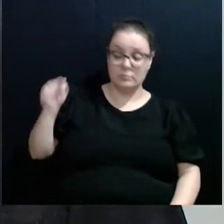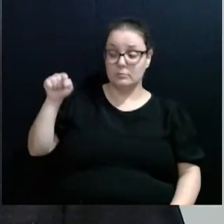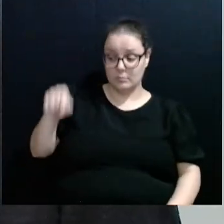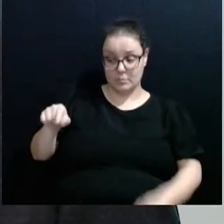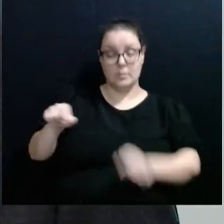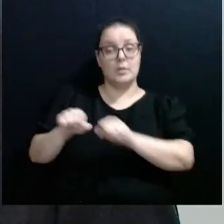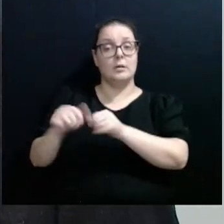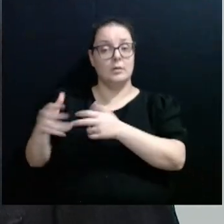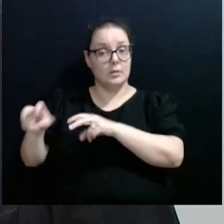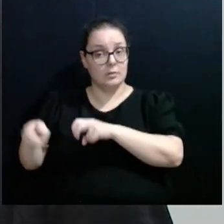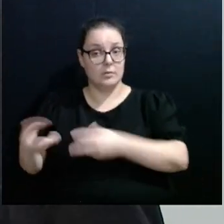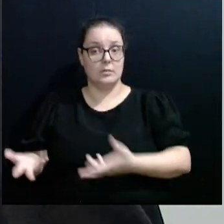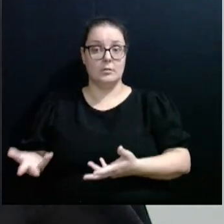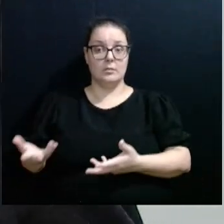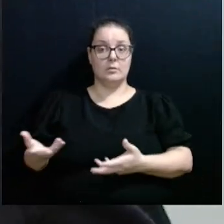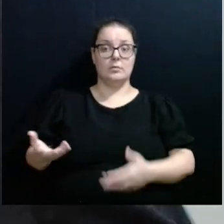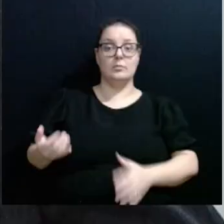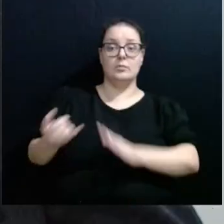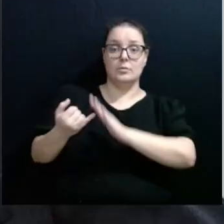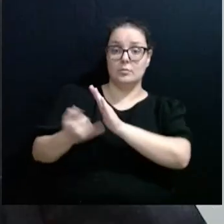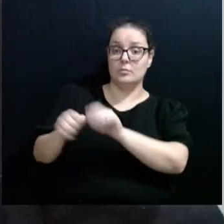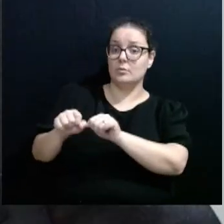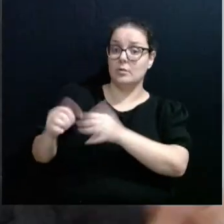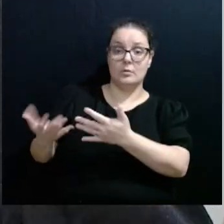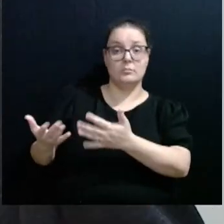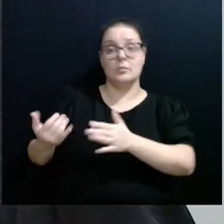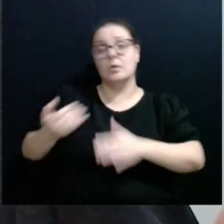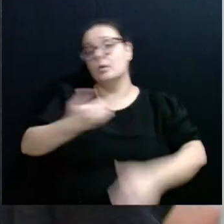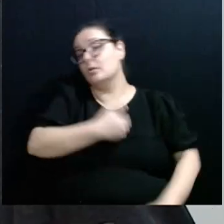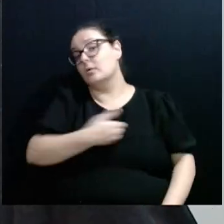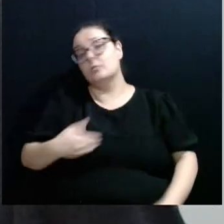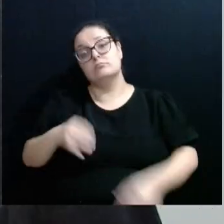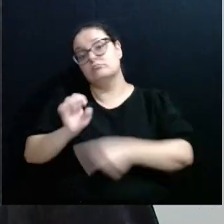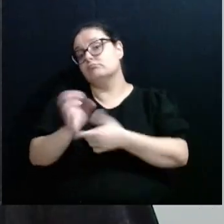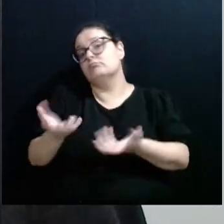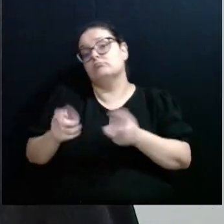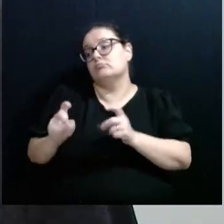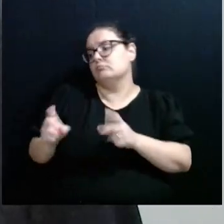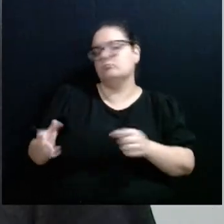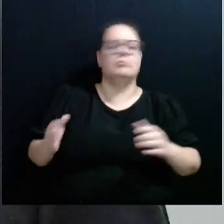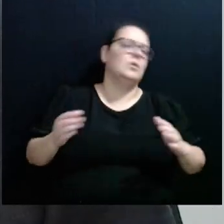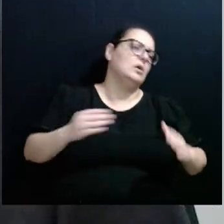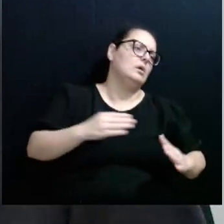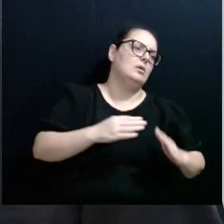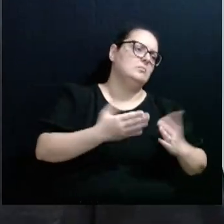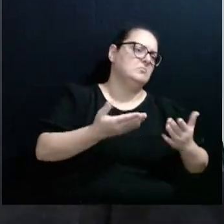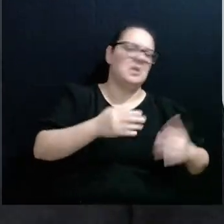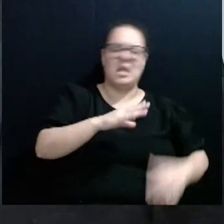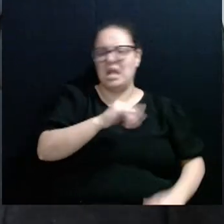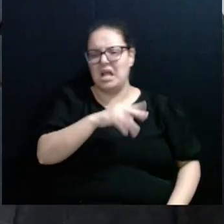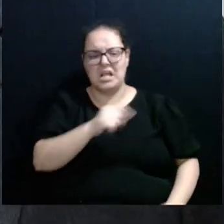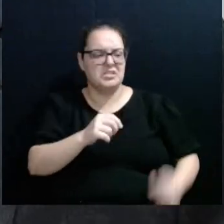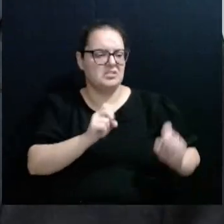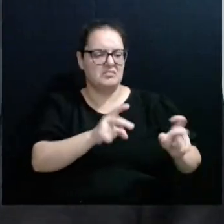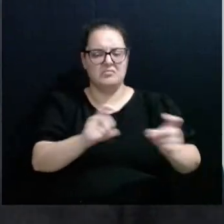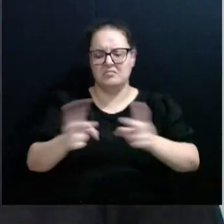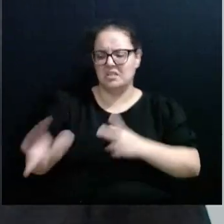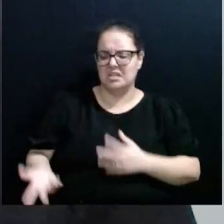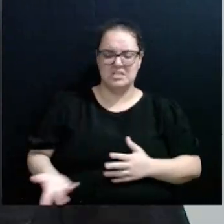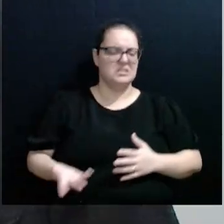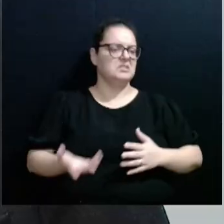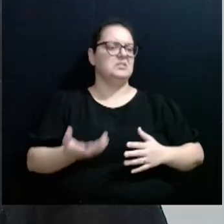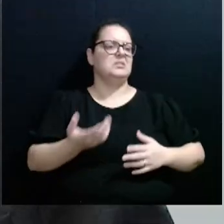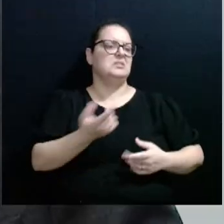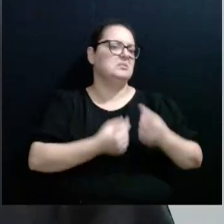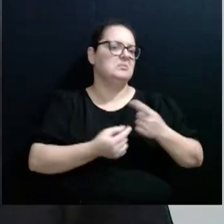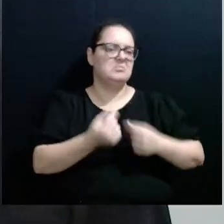no Instituto Agronômico. E o governo do estado queria vender para fazer caixa, para vender para o setor imobiliário, e nós fizemos um movimento